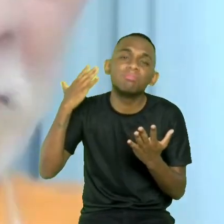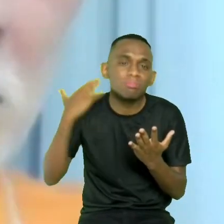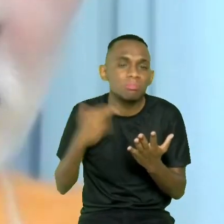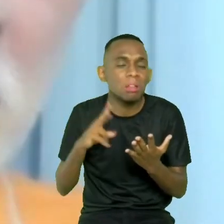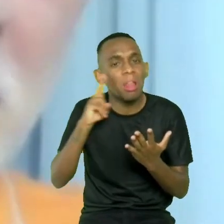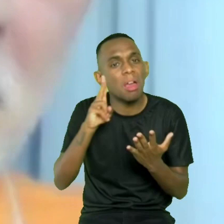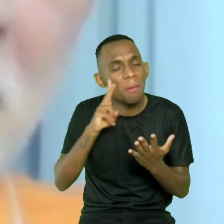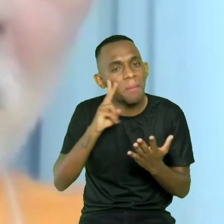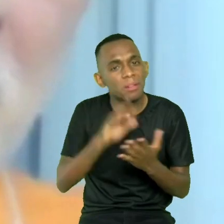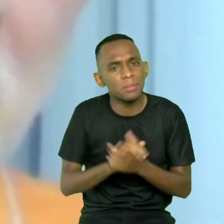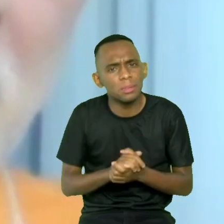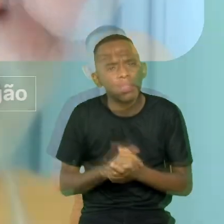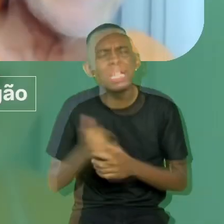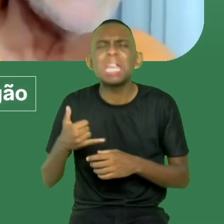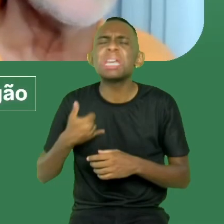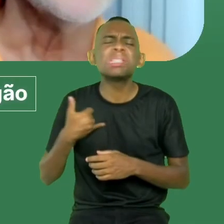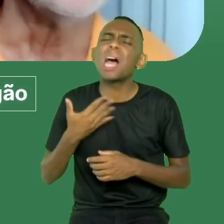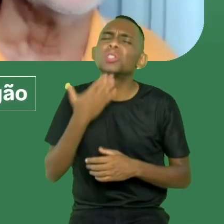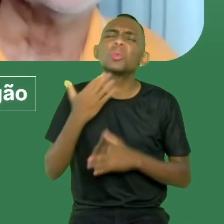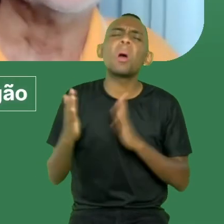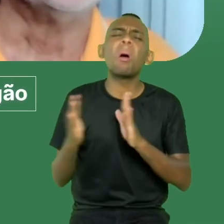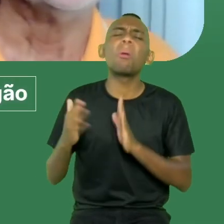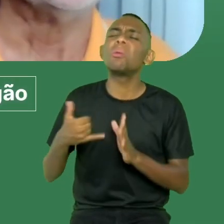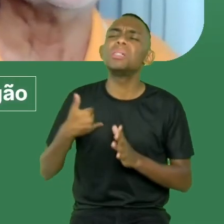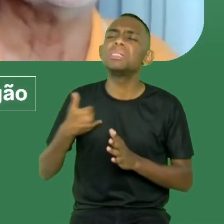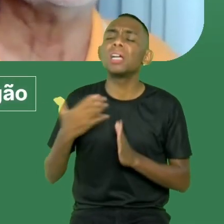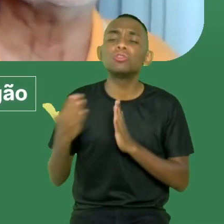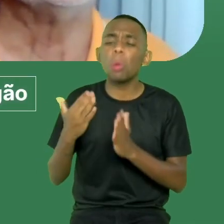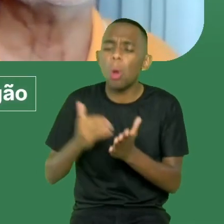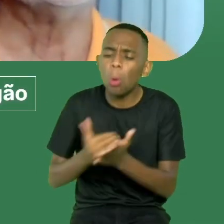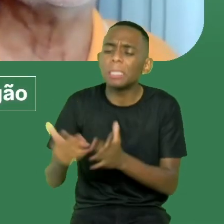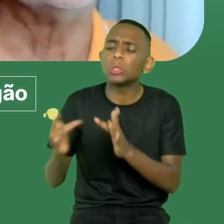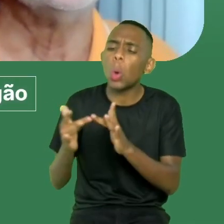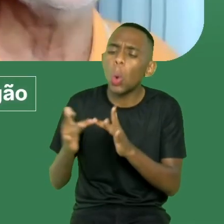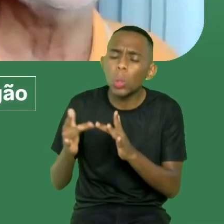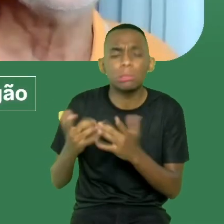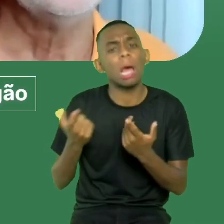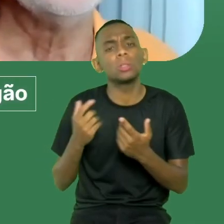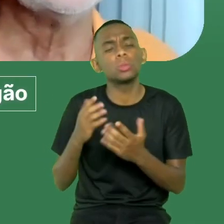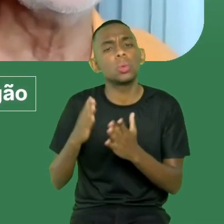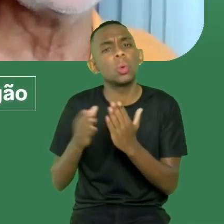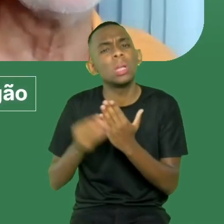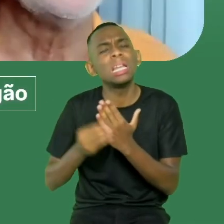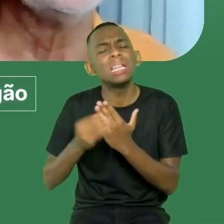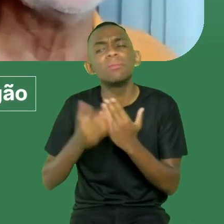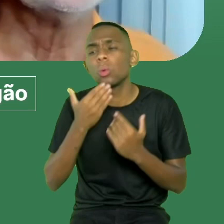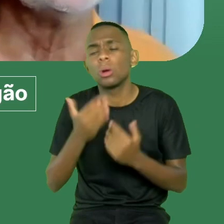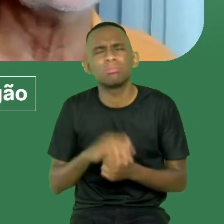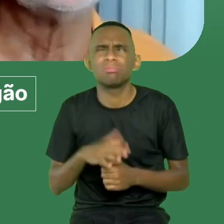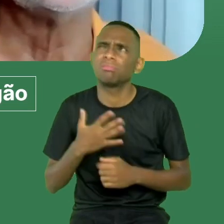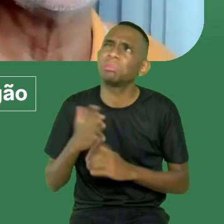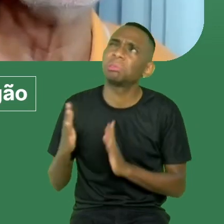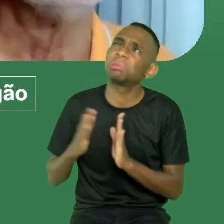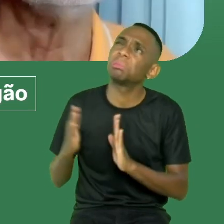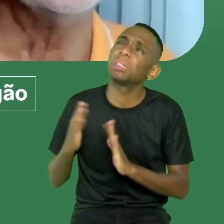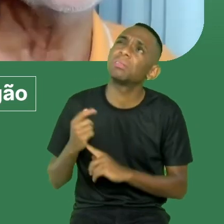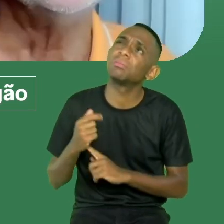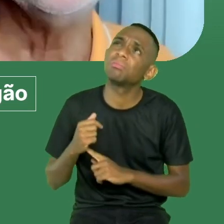época, você tinha quantos anos desse encontro com os livros do seu tio? Isso foi mais ou menos a partir